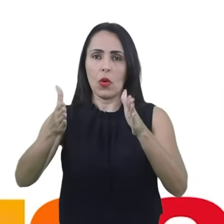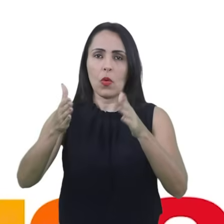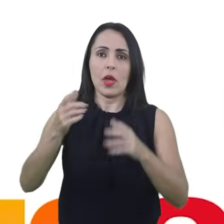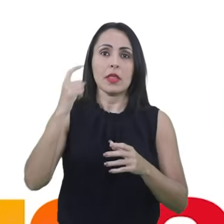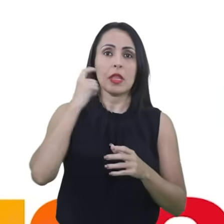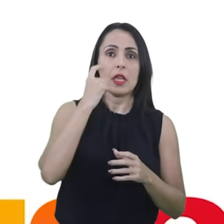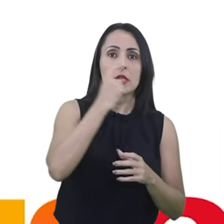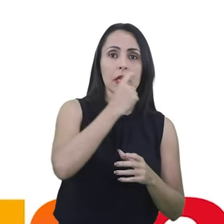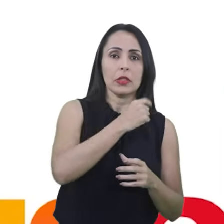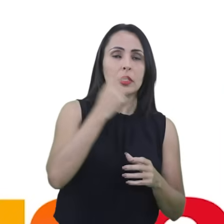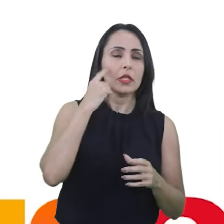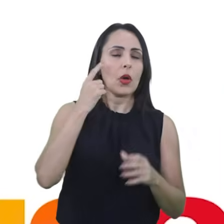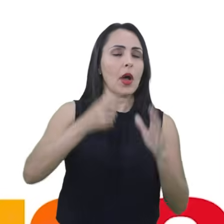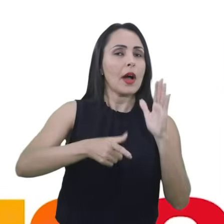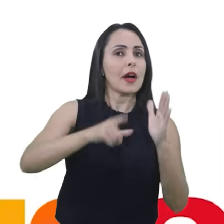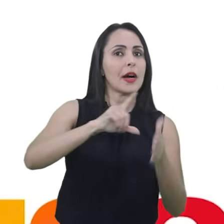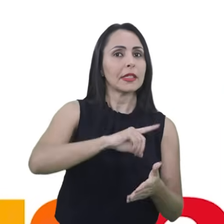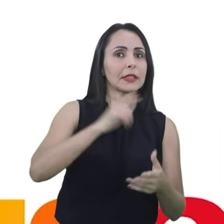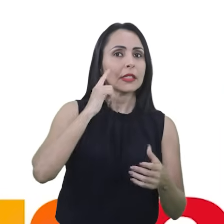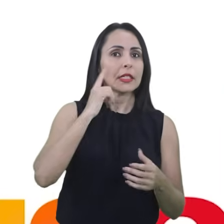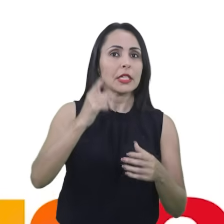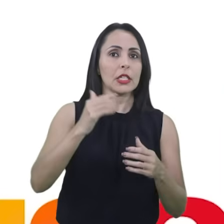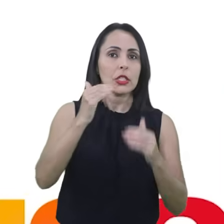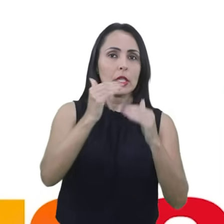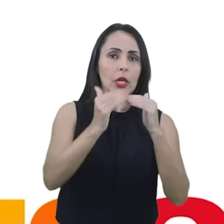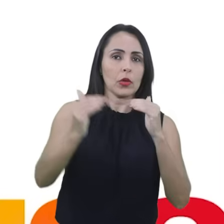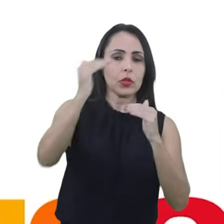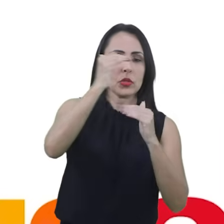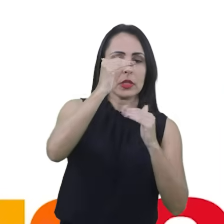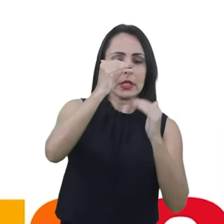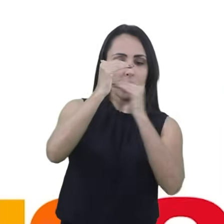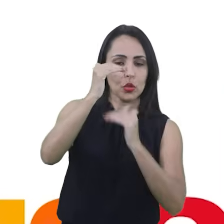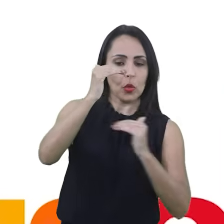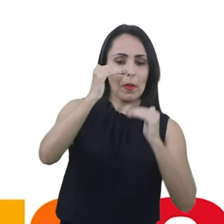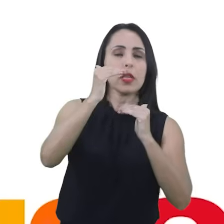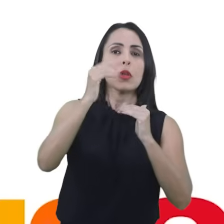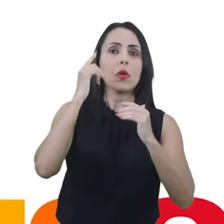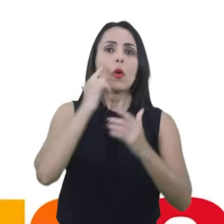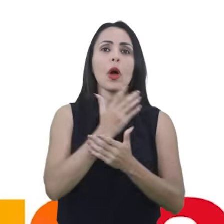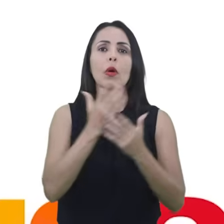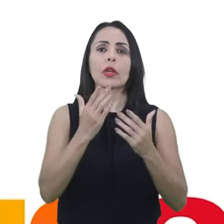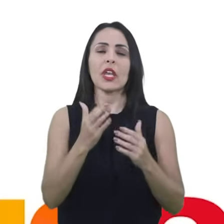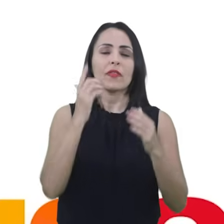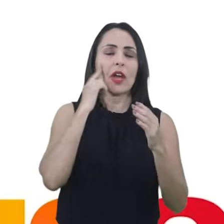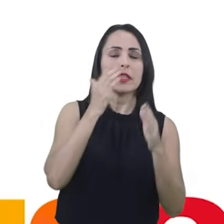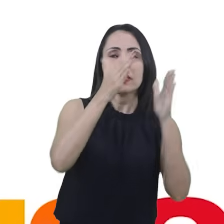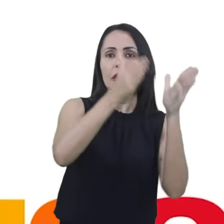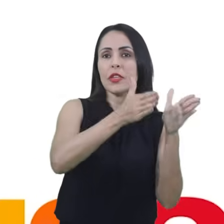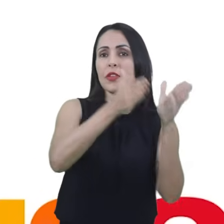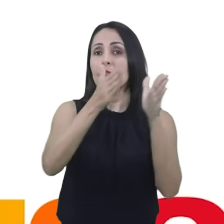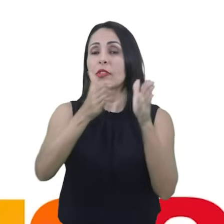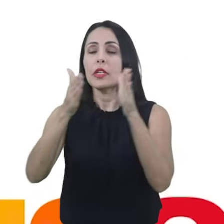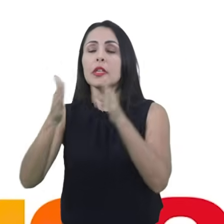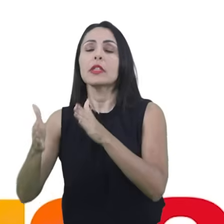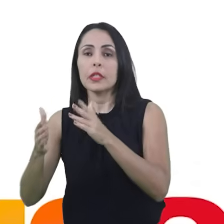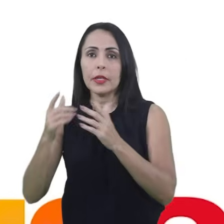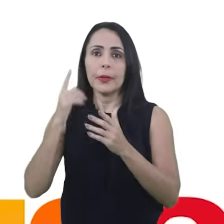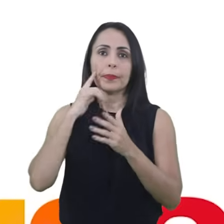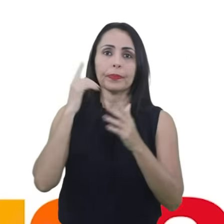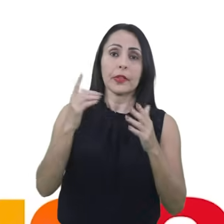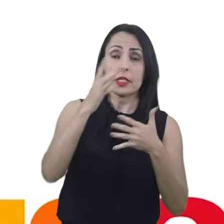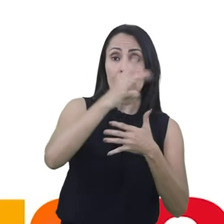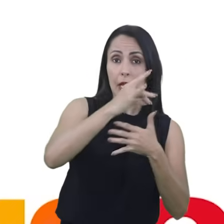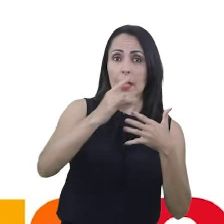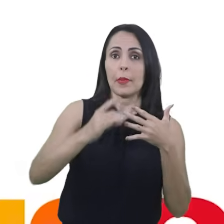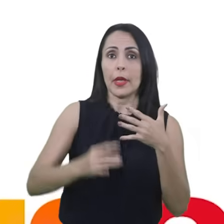dentes anteriores e dentes superiores. O que vai dividir anatomicamente nessas posições desses